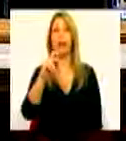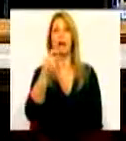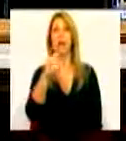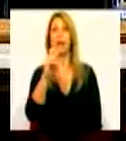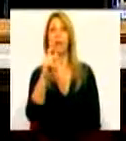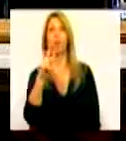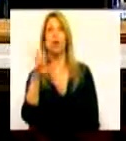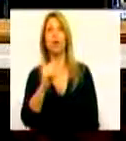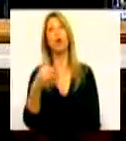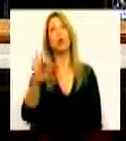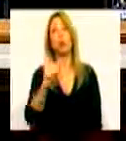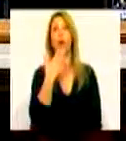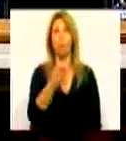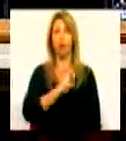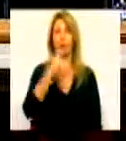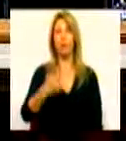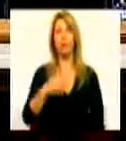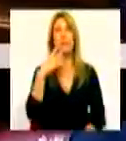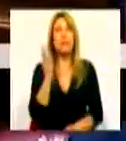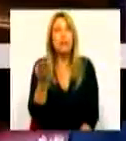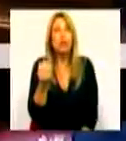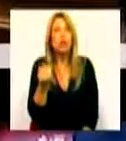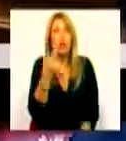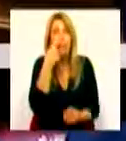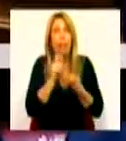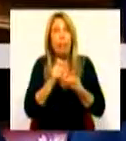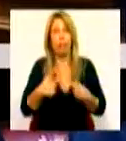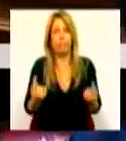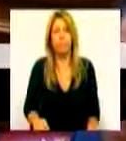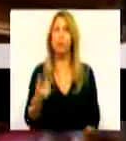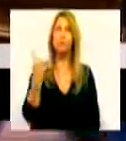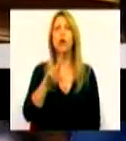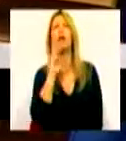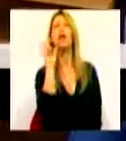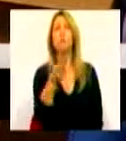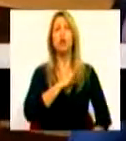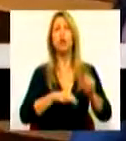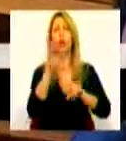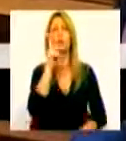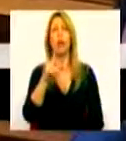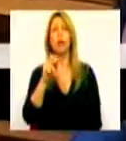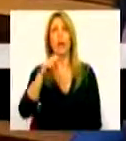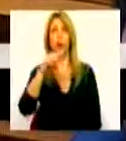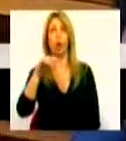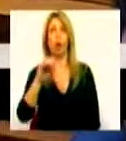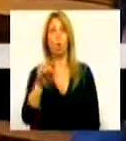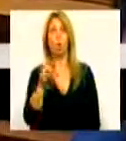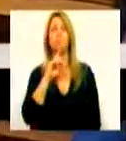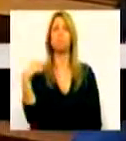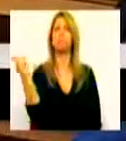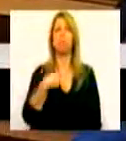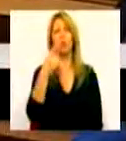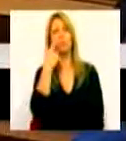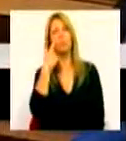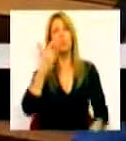Obrigado, Sr. Presidente, e nestes poucos segundos que me restam, apenas para responder ao Sr. Deputado António Carlos Monteiro, que todos nós conhecemos já